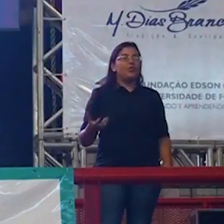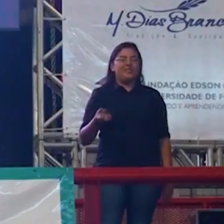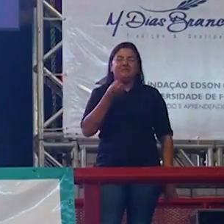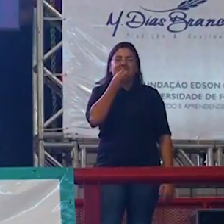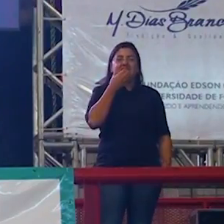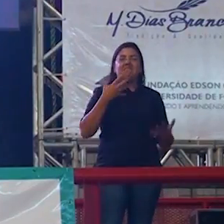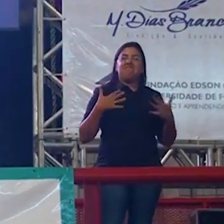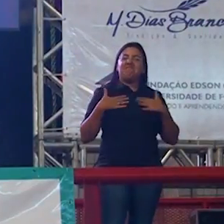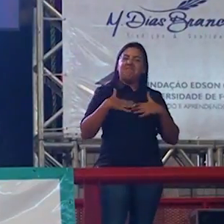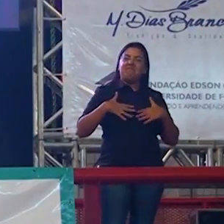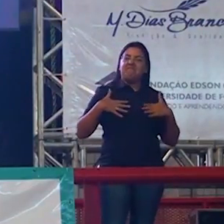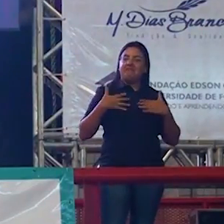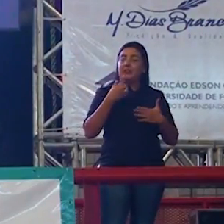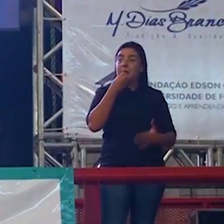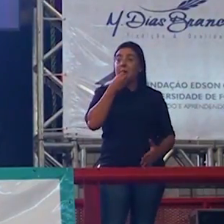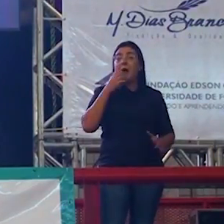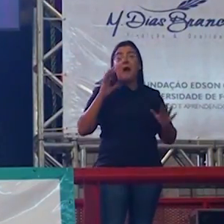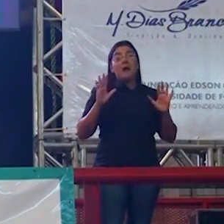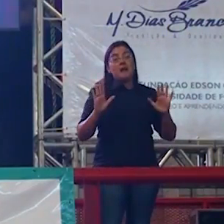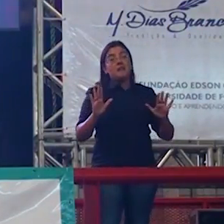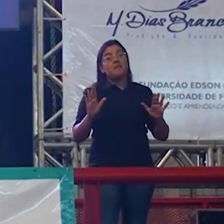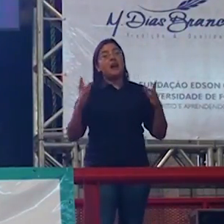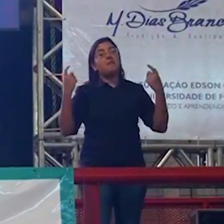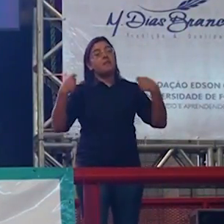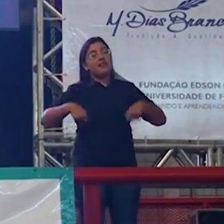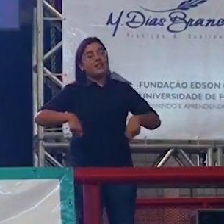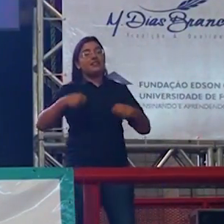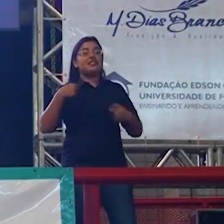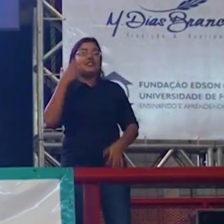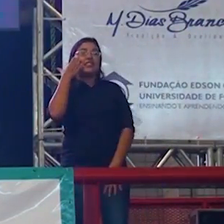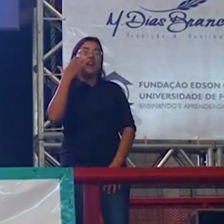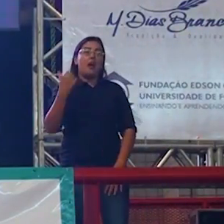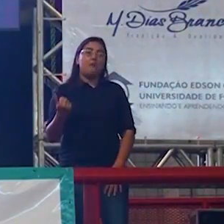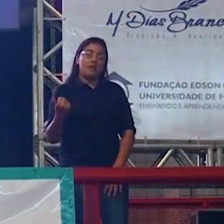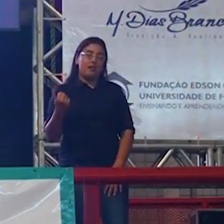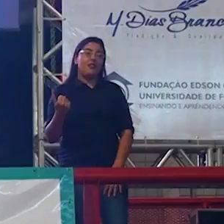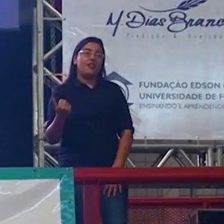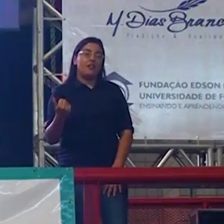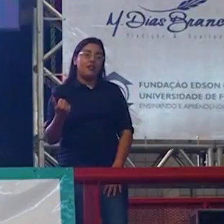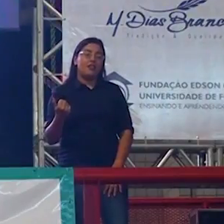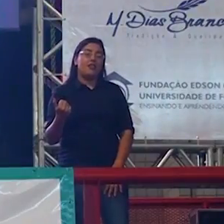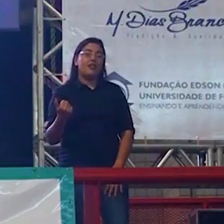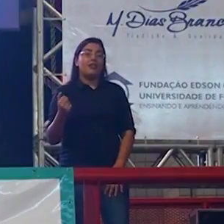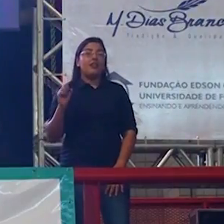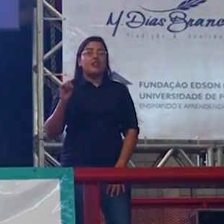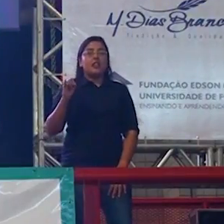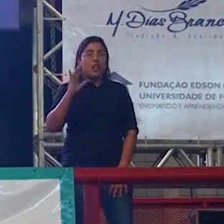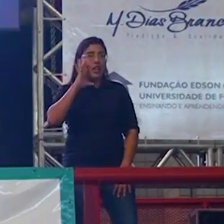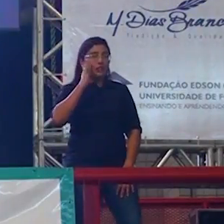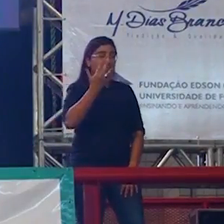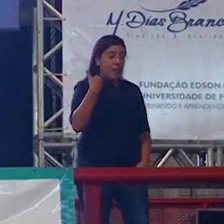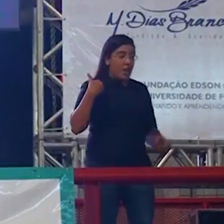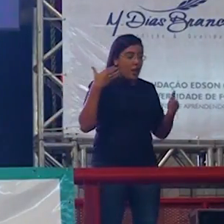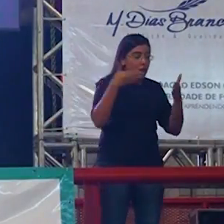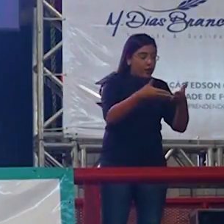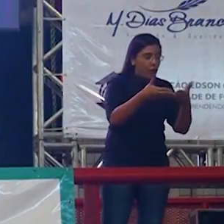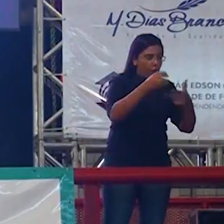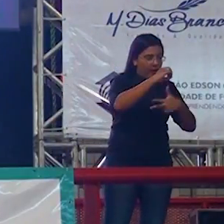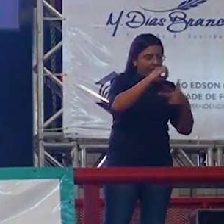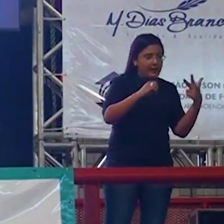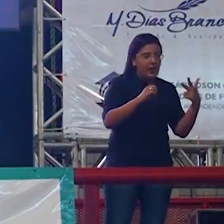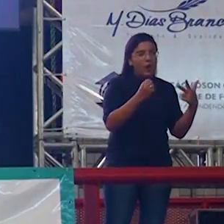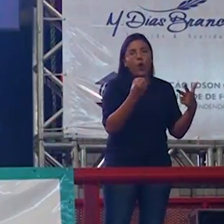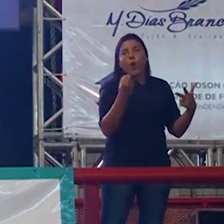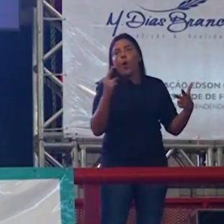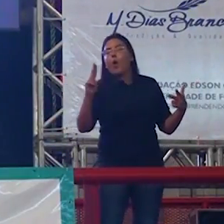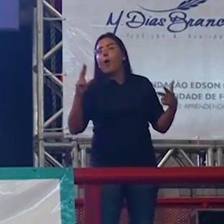não é? Mas tem que ser usado com sabedoria. Você tem que se decidir. Você quer passar no Enem